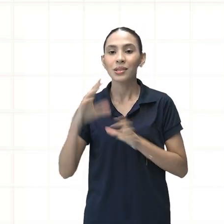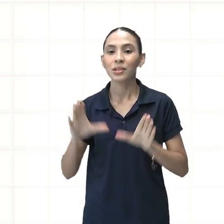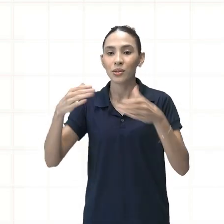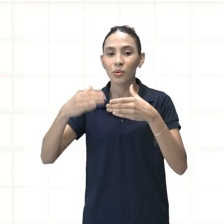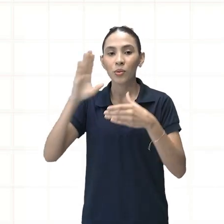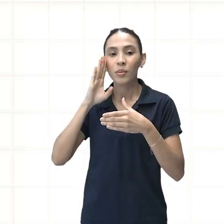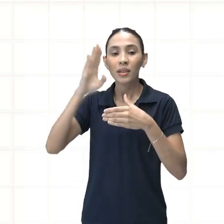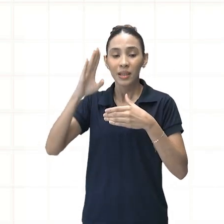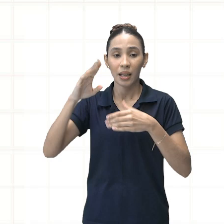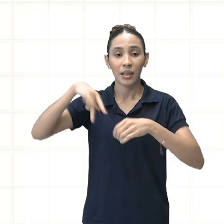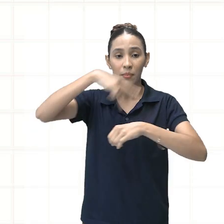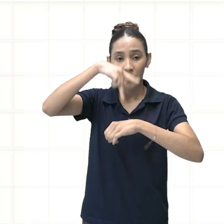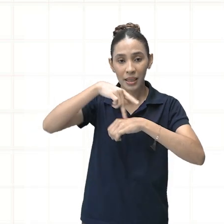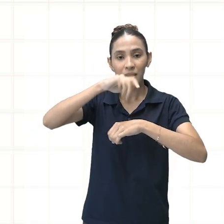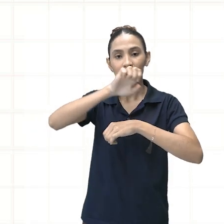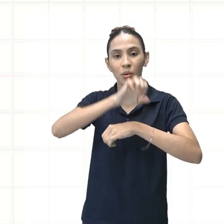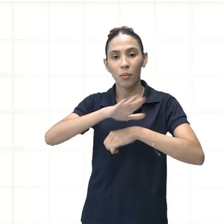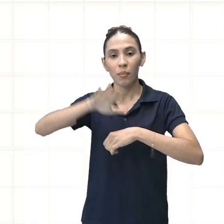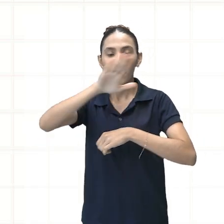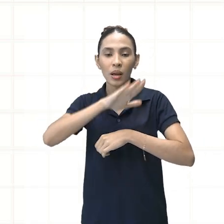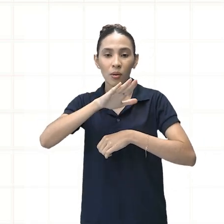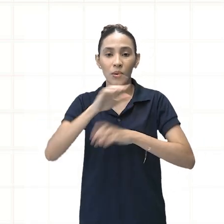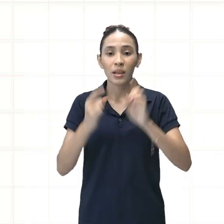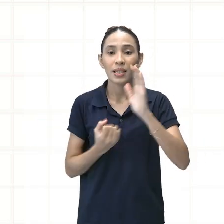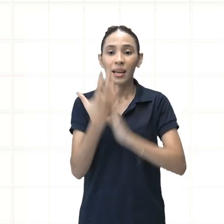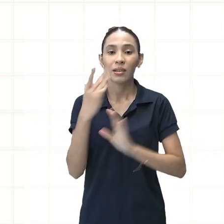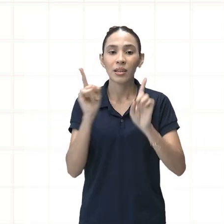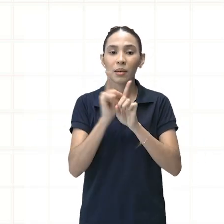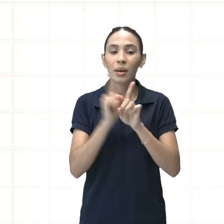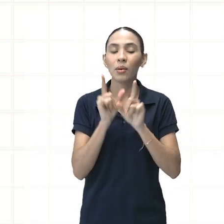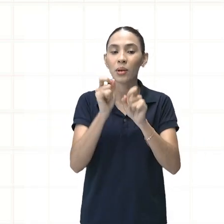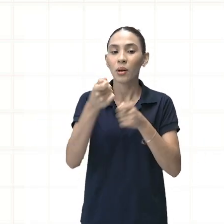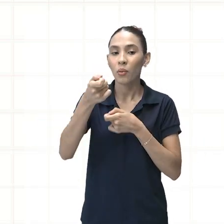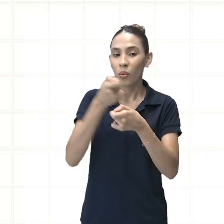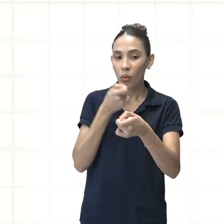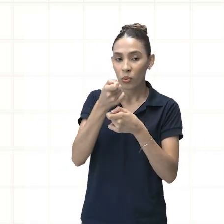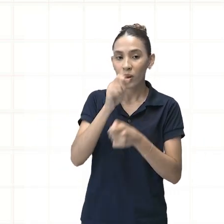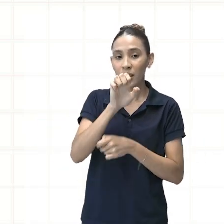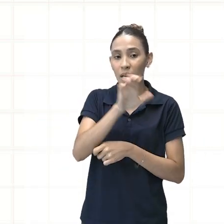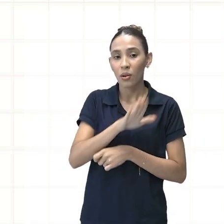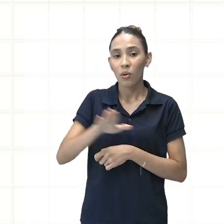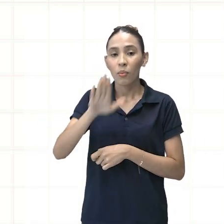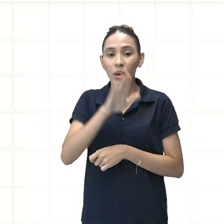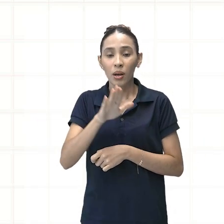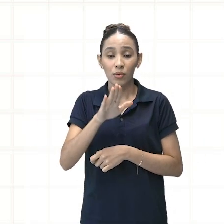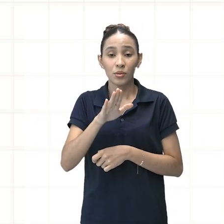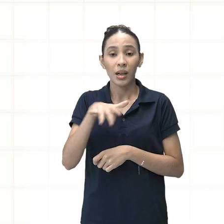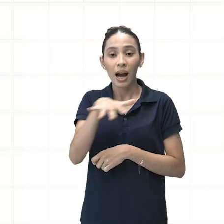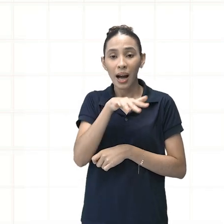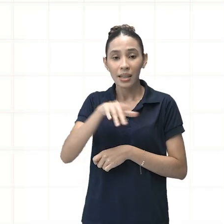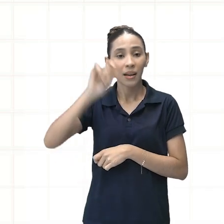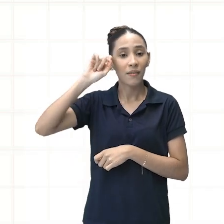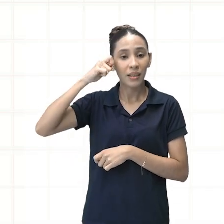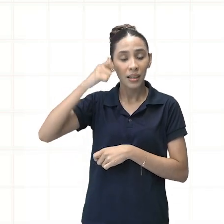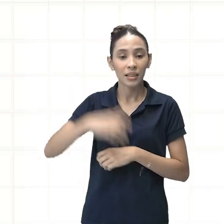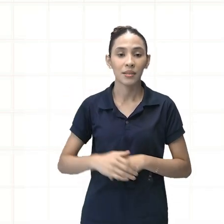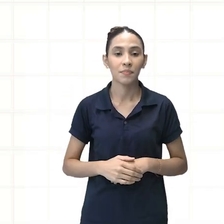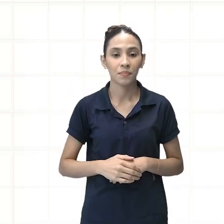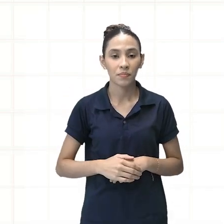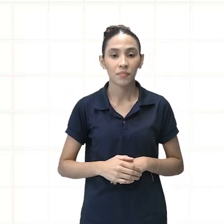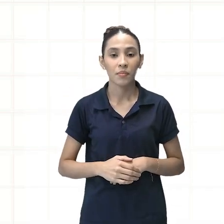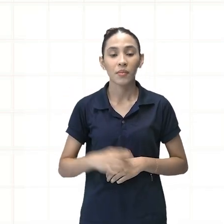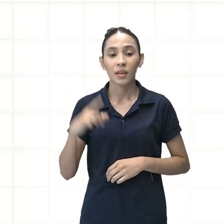militares entre potências europeias, que ficou estabelecido o controle europeu sobre as seguintes regiões